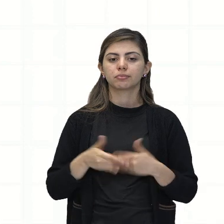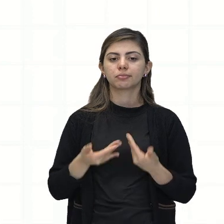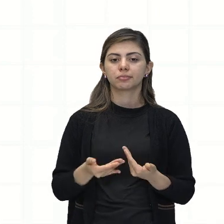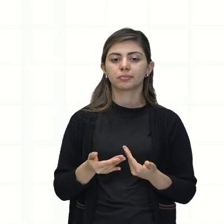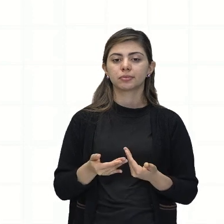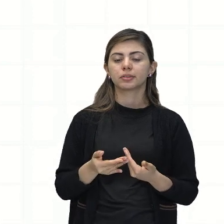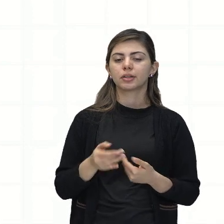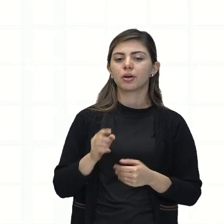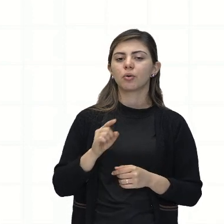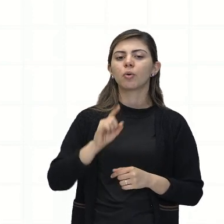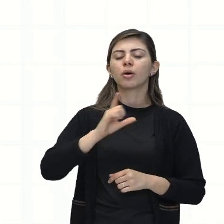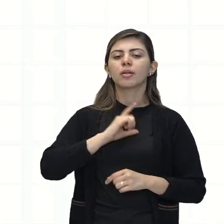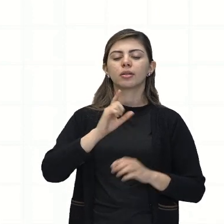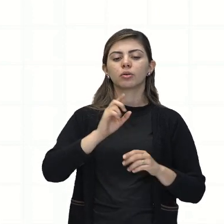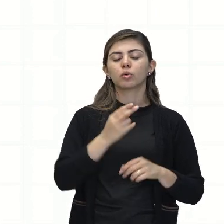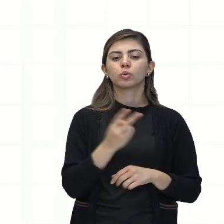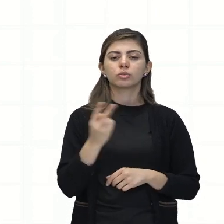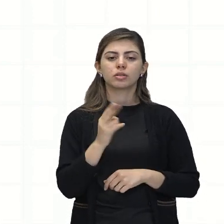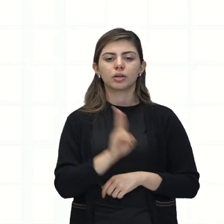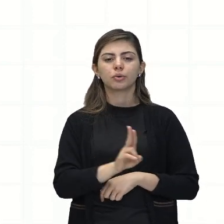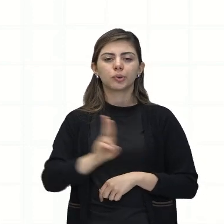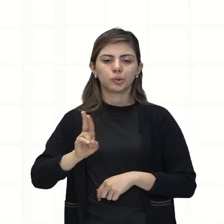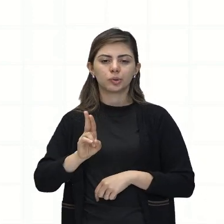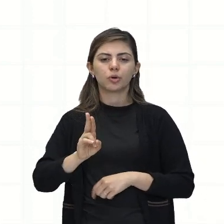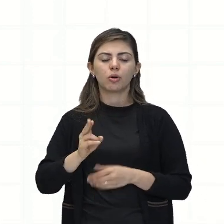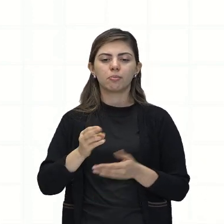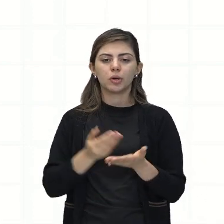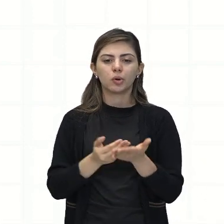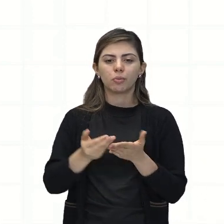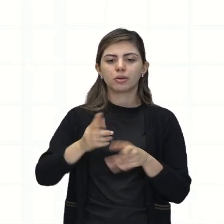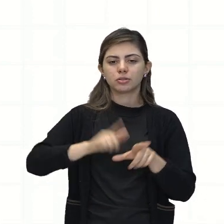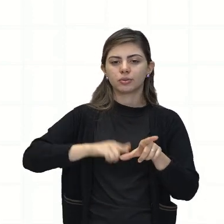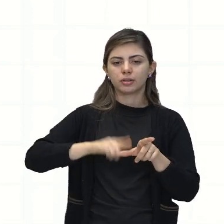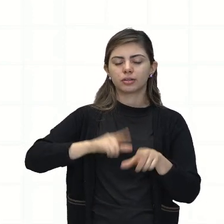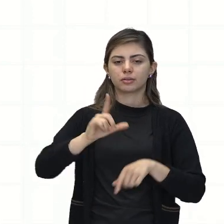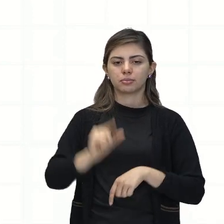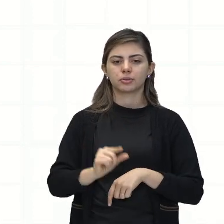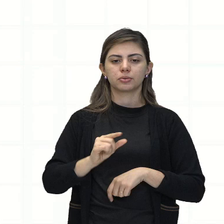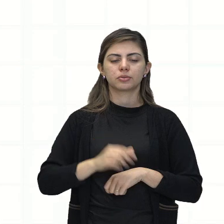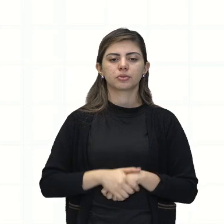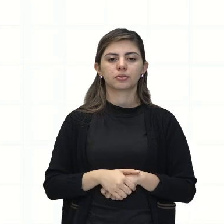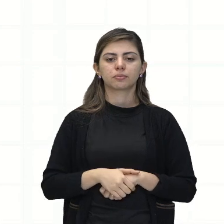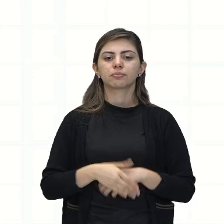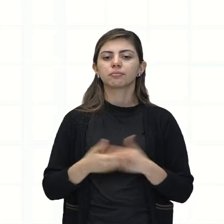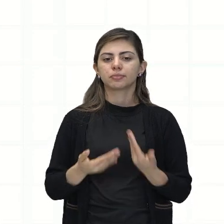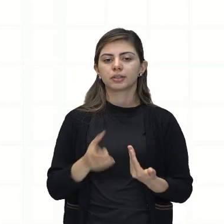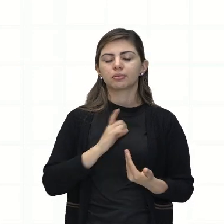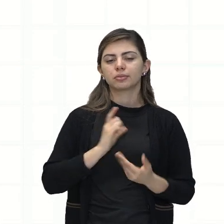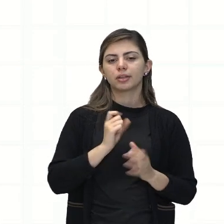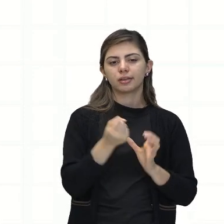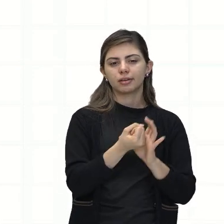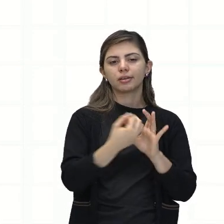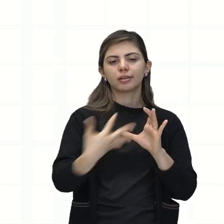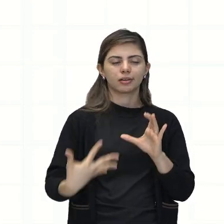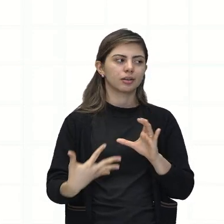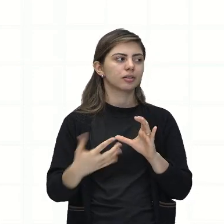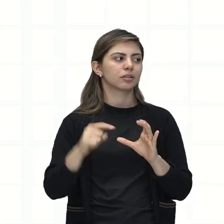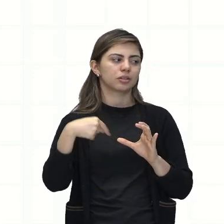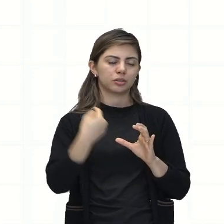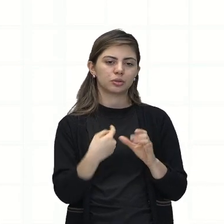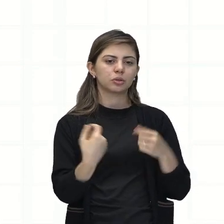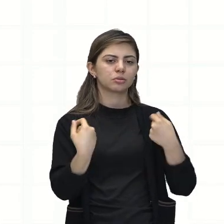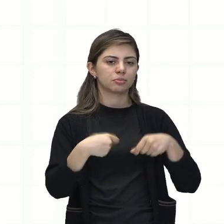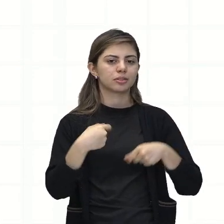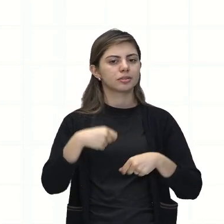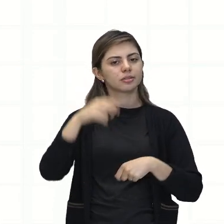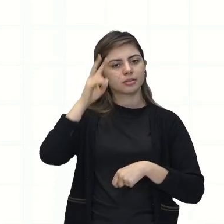epíteto específico, ele tem inicial minúscula. E essas são as características que nós